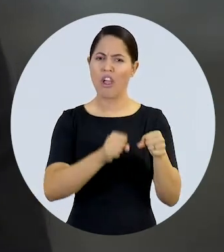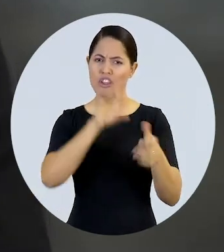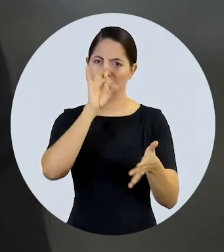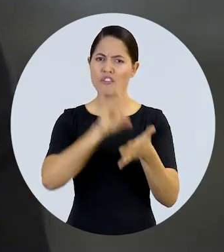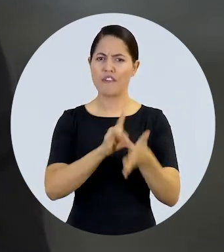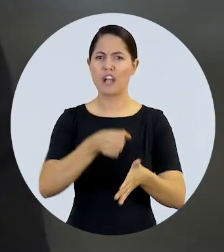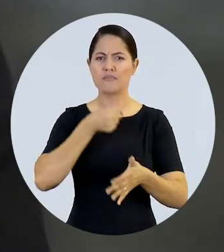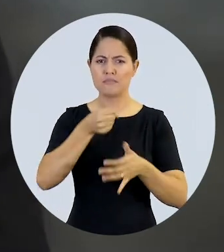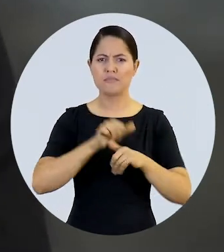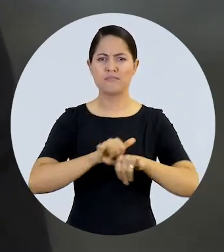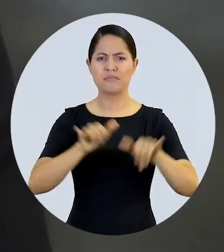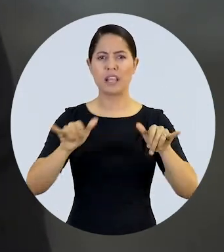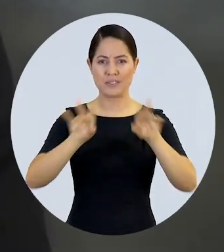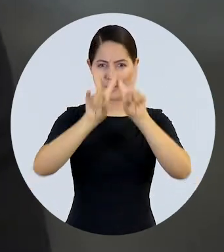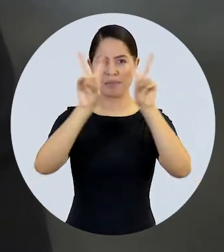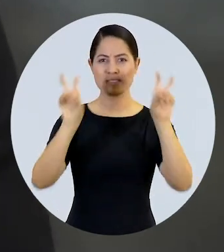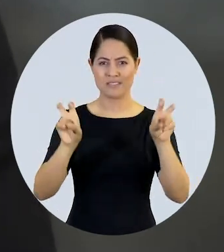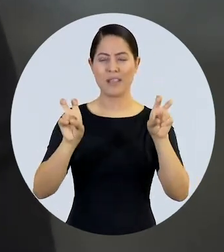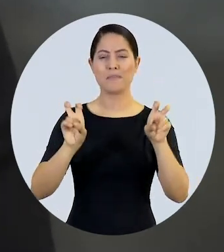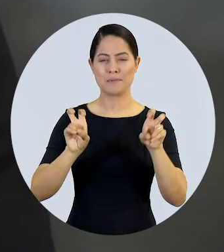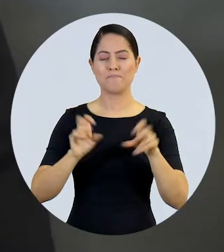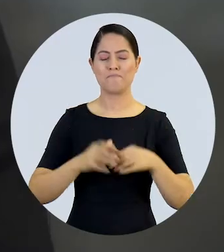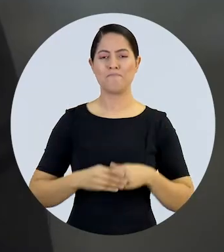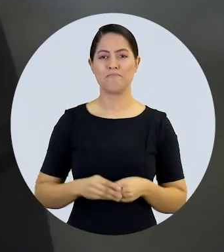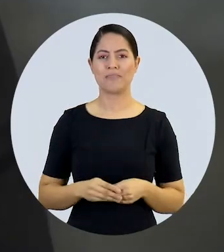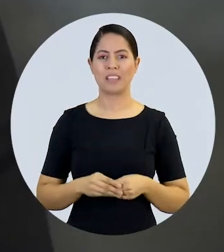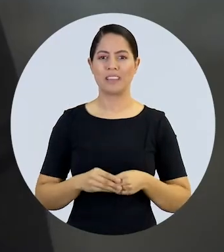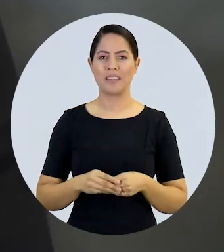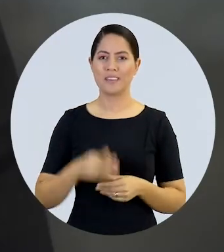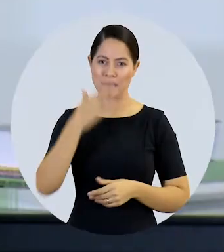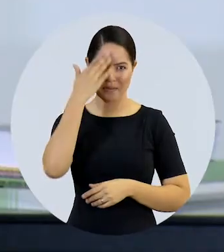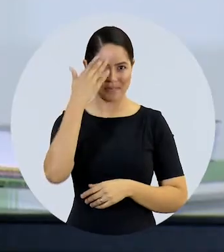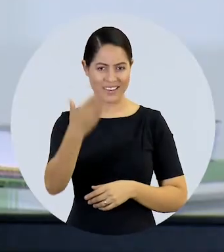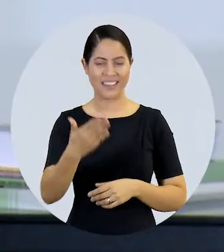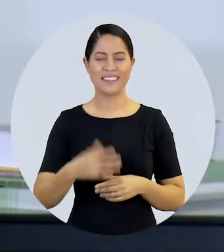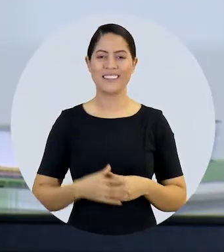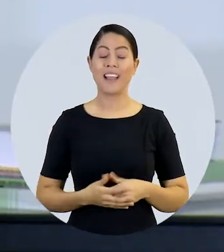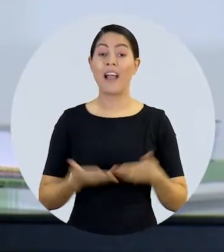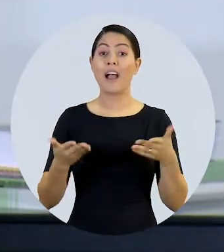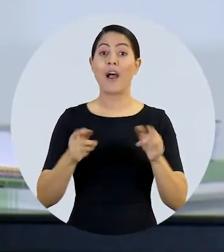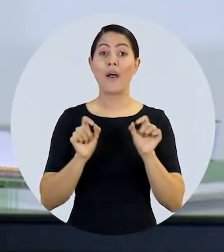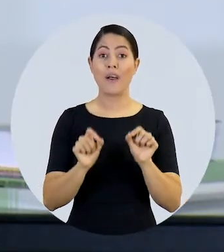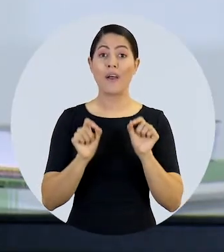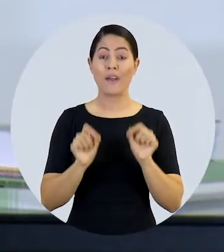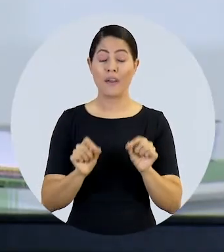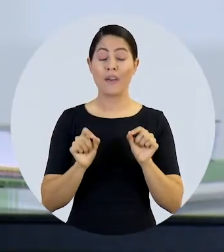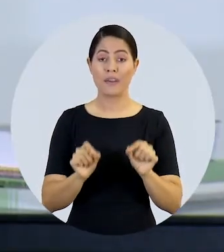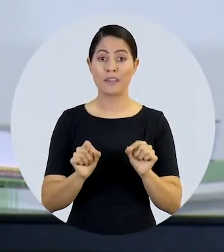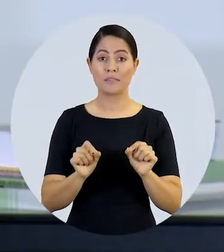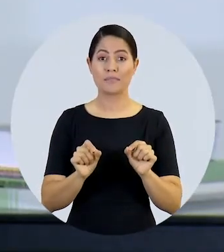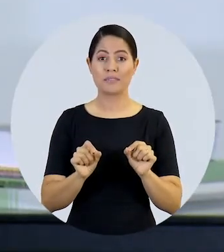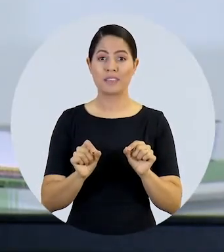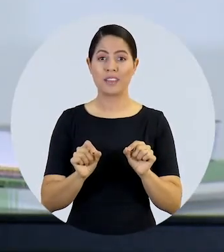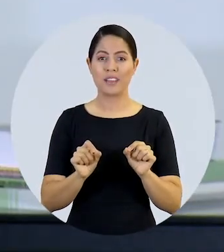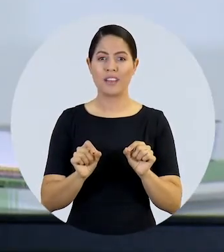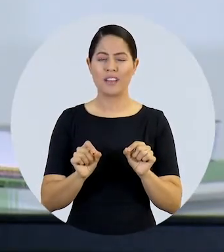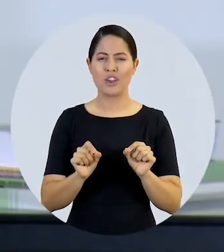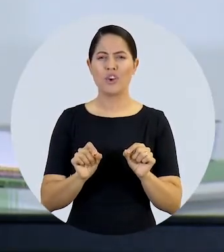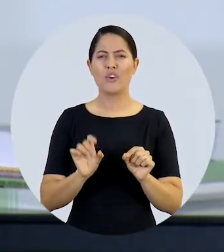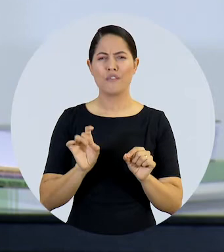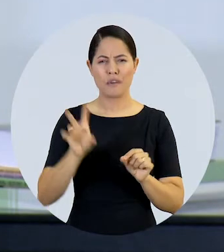poder abrir espaço para se falar nessa questão. Obrigada mais uma vez. E agora